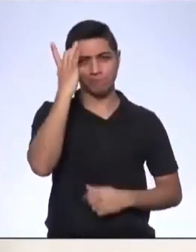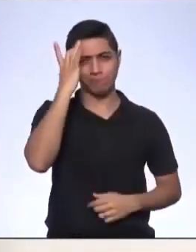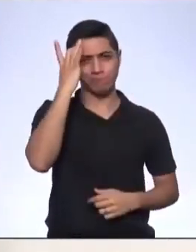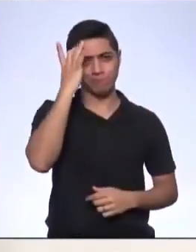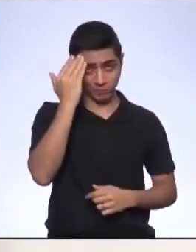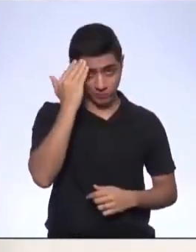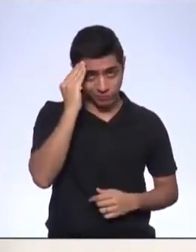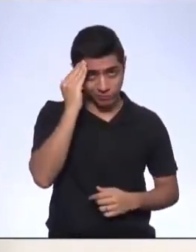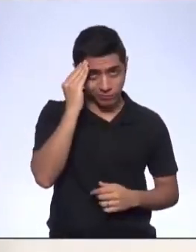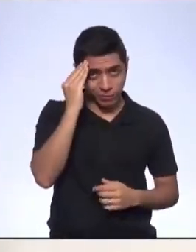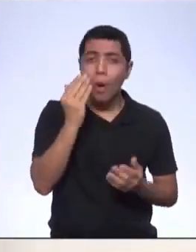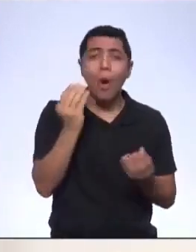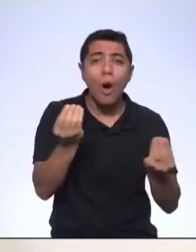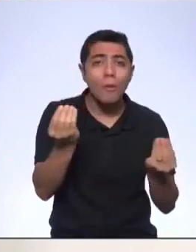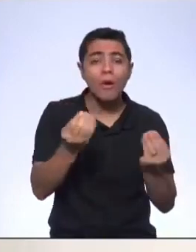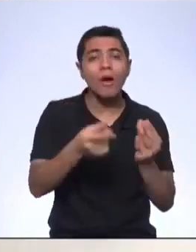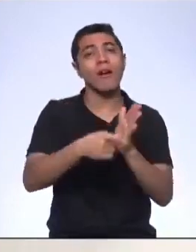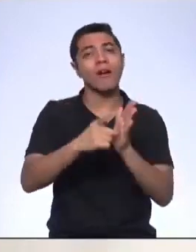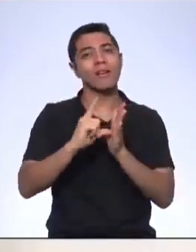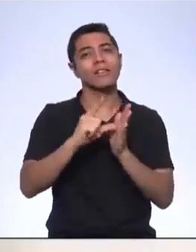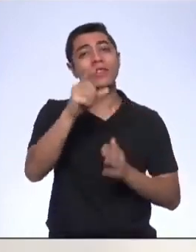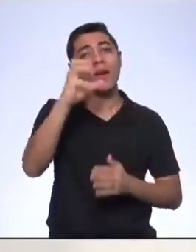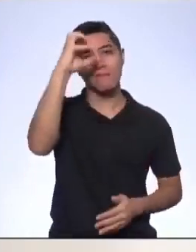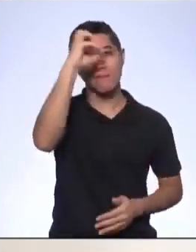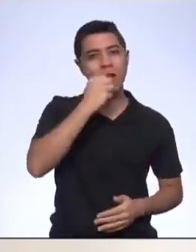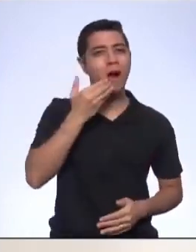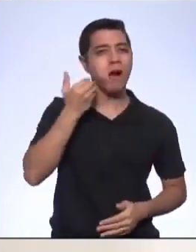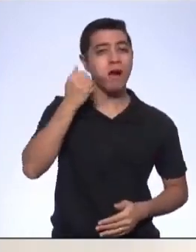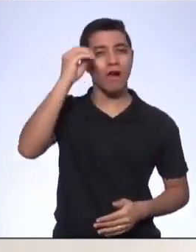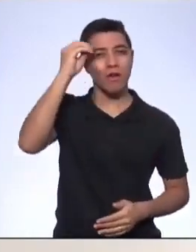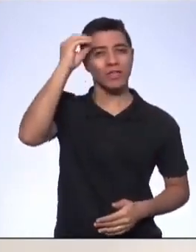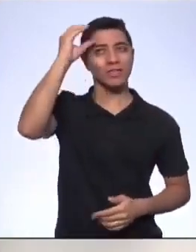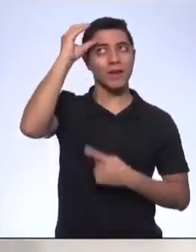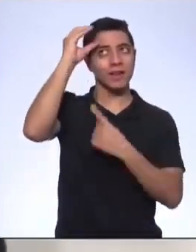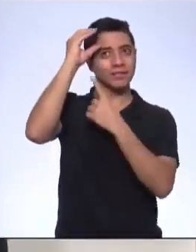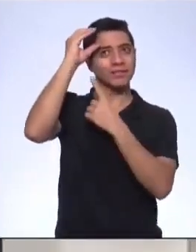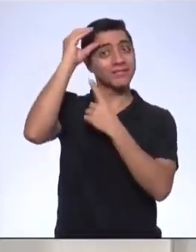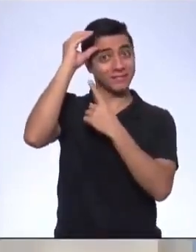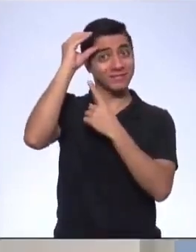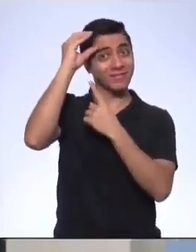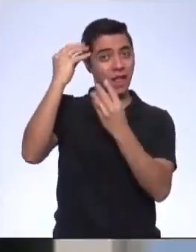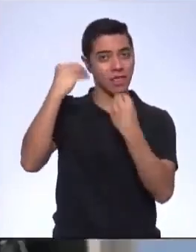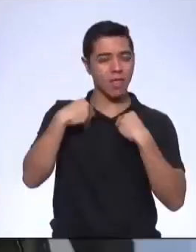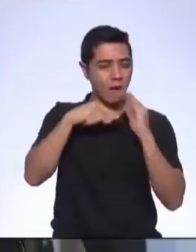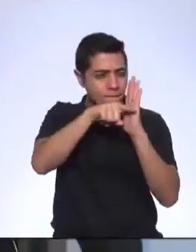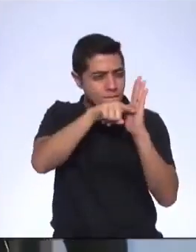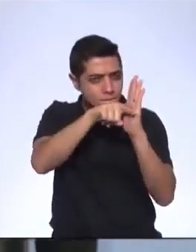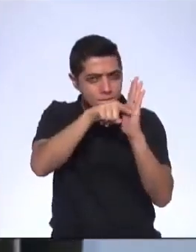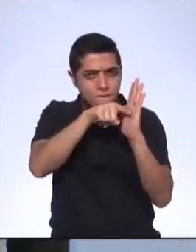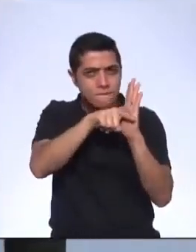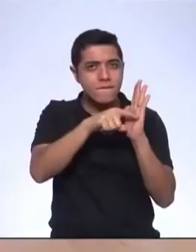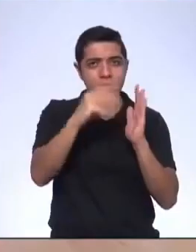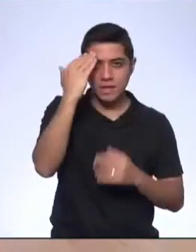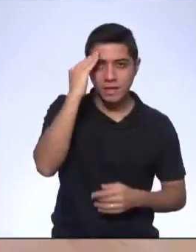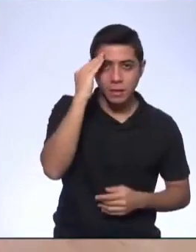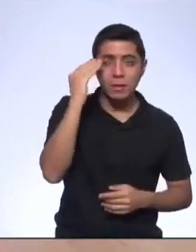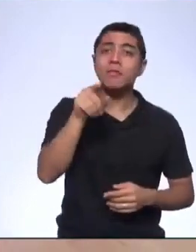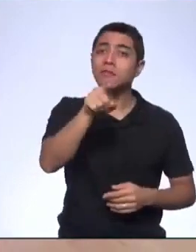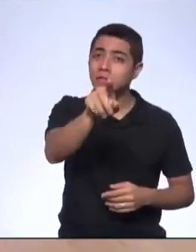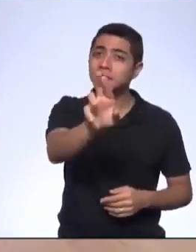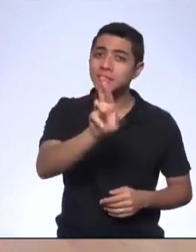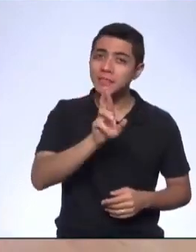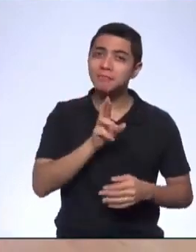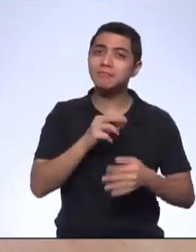tem absorvido. E você absorveu esse conhecimento, fiquei feliz agora com você. Eu tenho certeza, eu estava olhando aqui, lê algumas aí para nós, para a gente